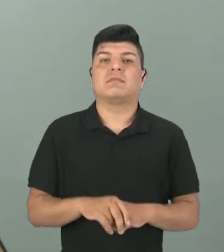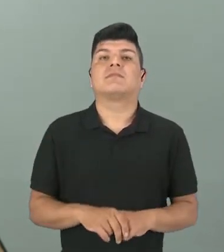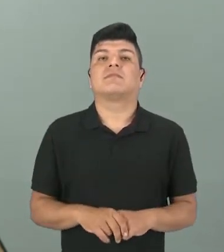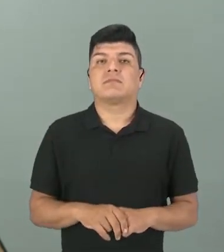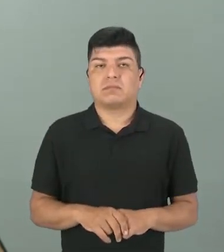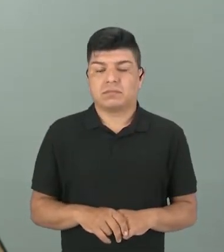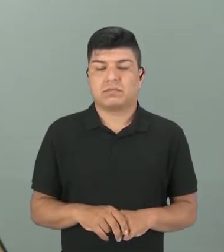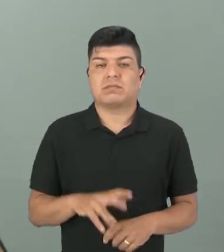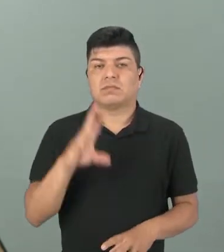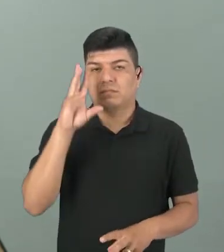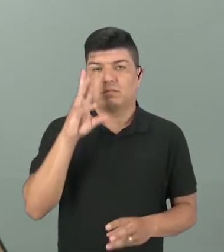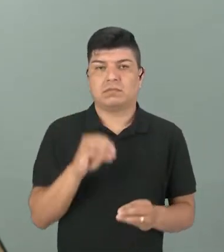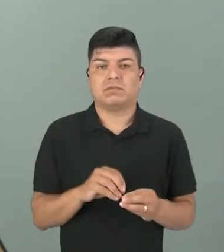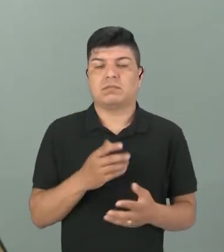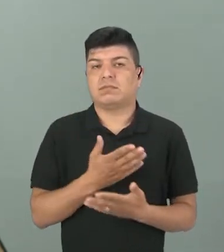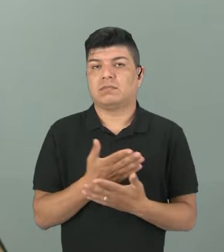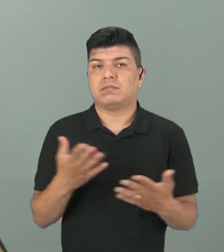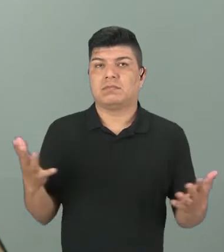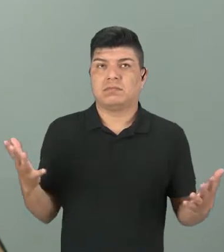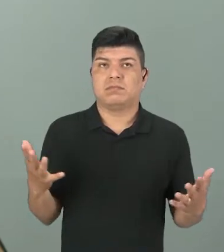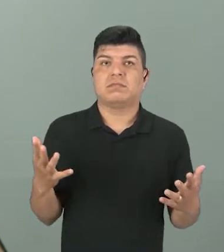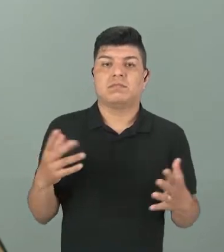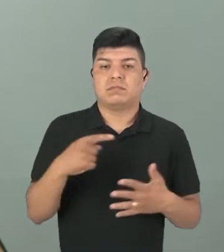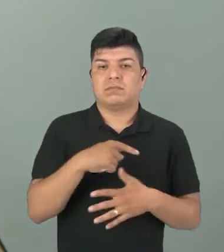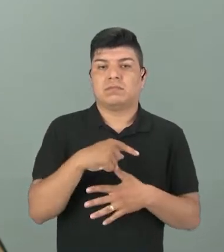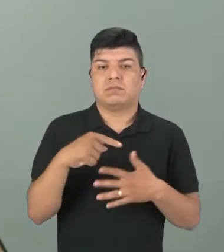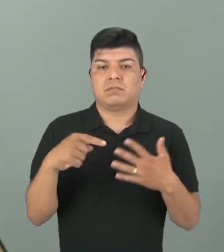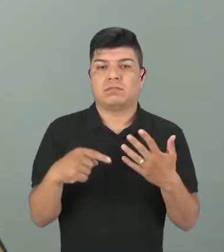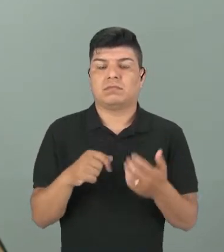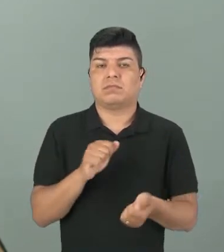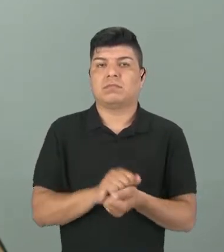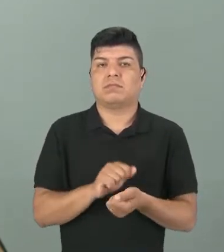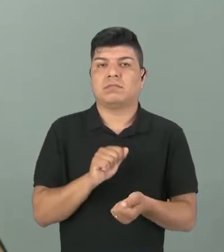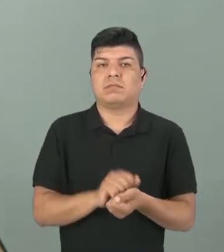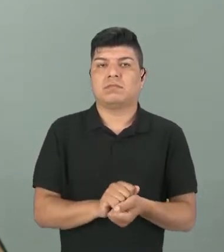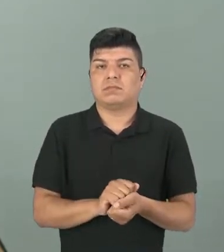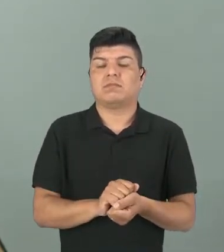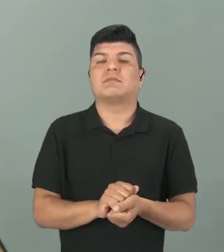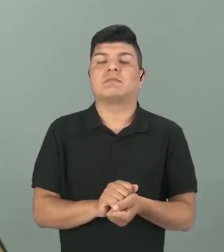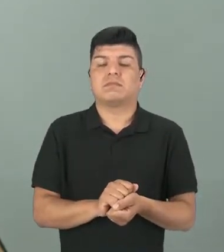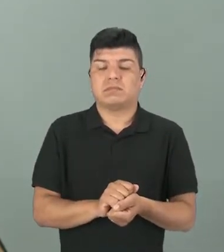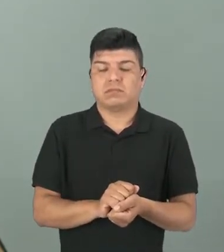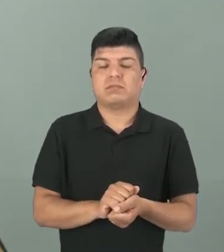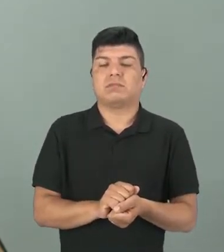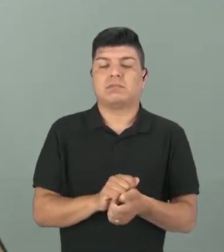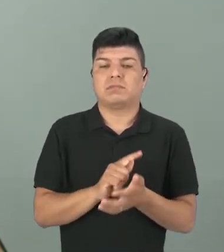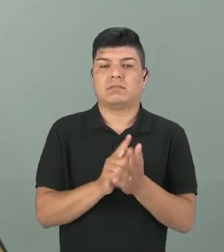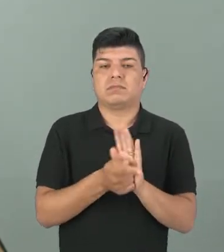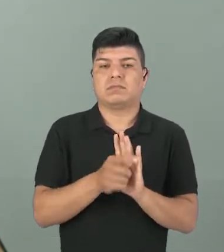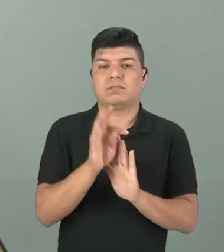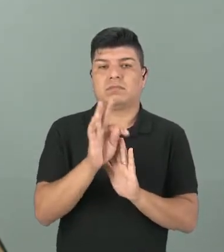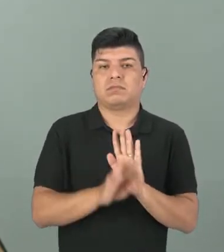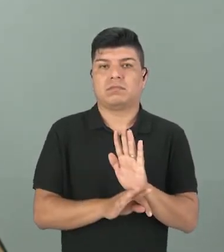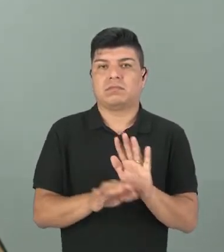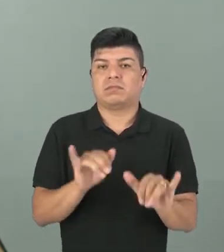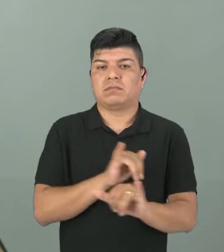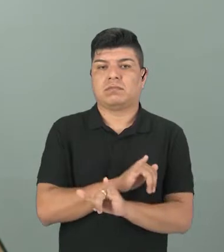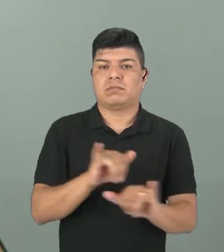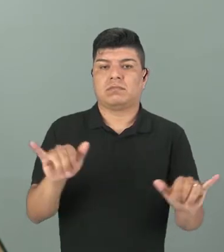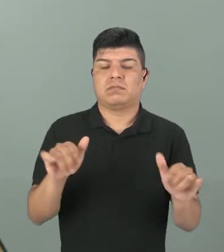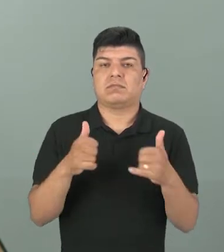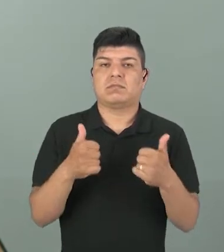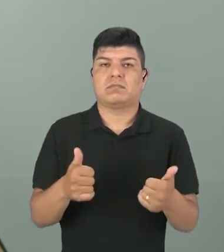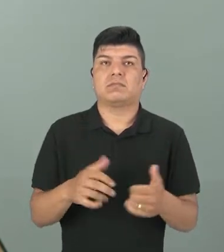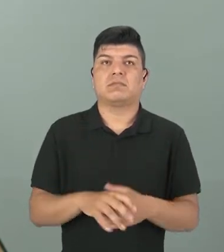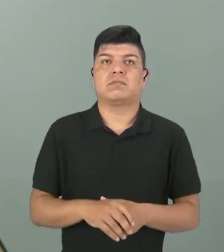E como vocês sabem, os elementos que fazem parte, que compõem esse gênero textual notícia,